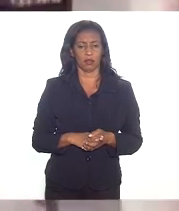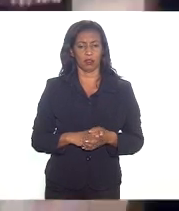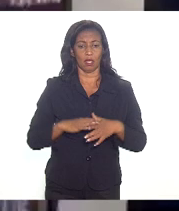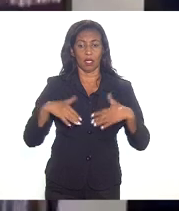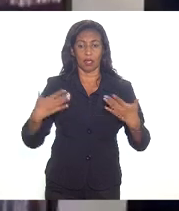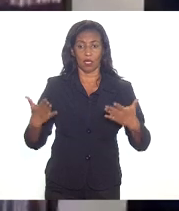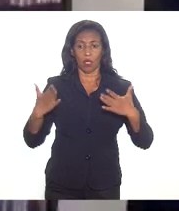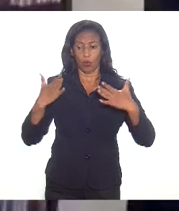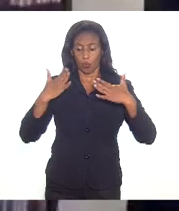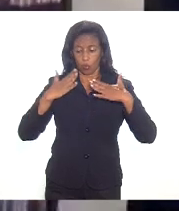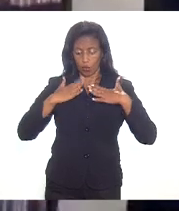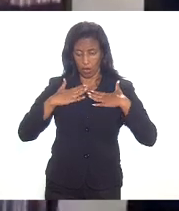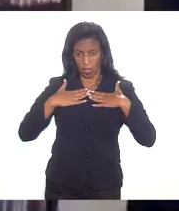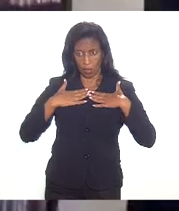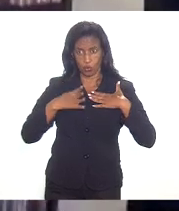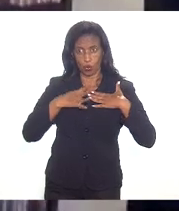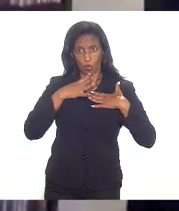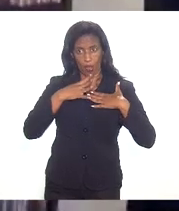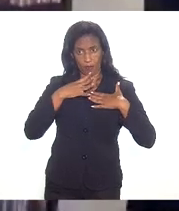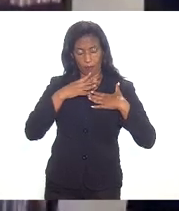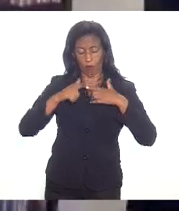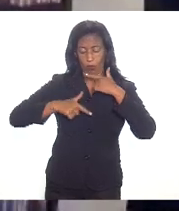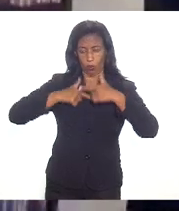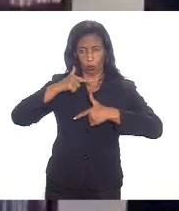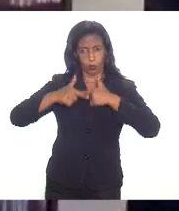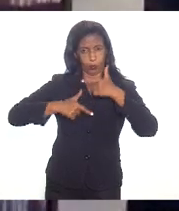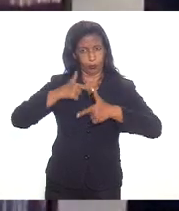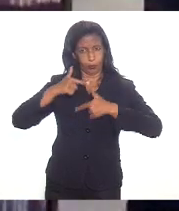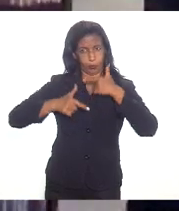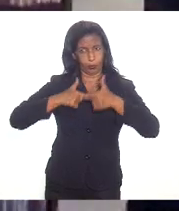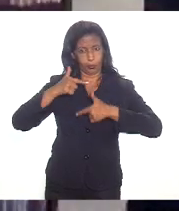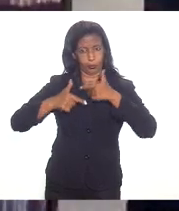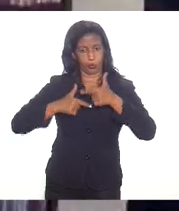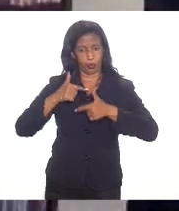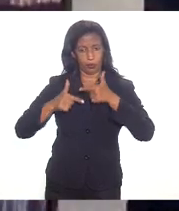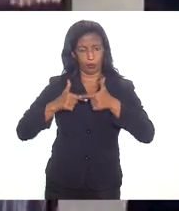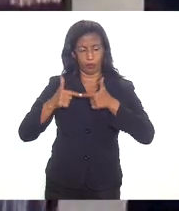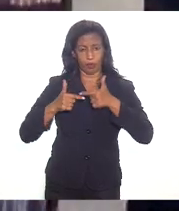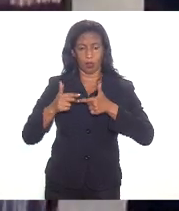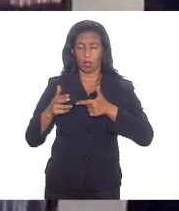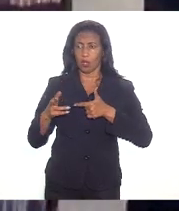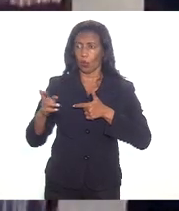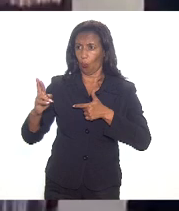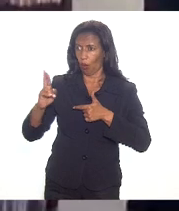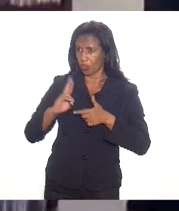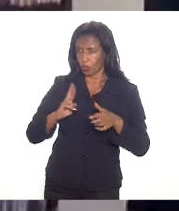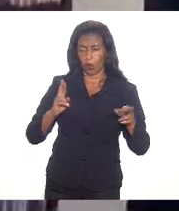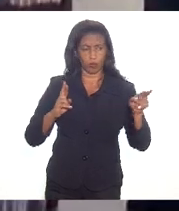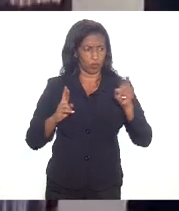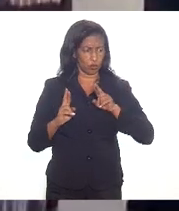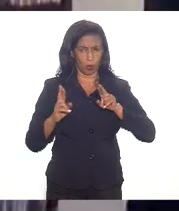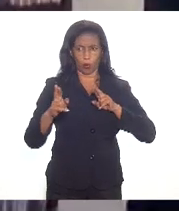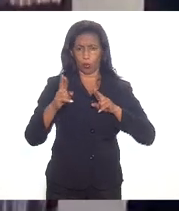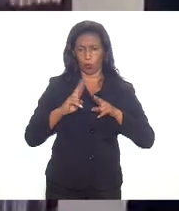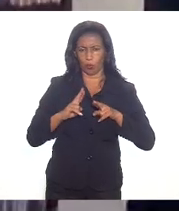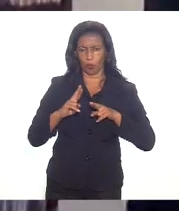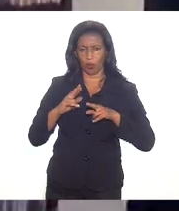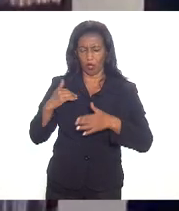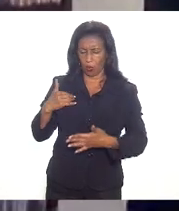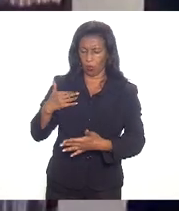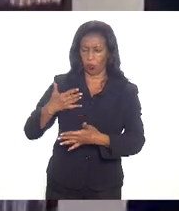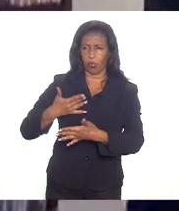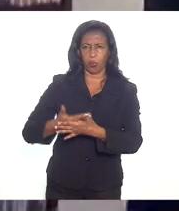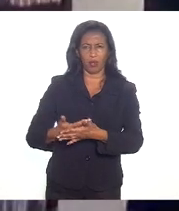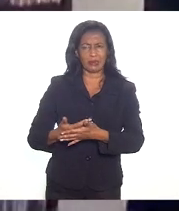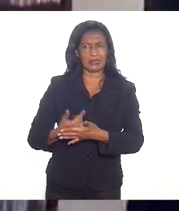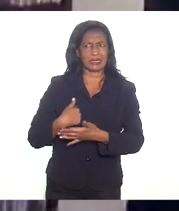naquilo que eu já tinha trabalhado, e resultado de elementos nas minhas mãos, eu cheguei à seguinte